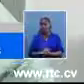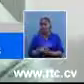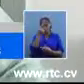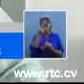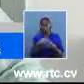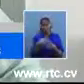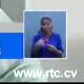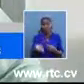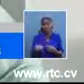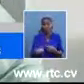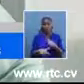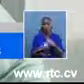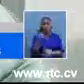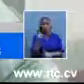ter